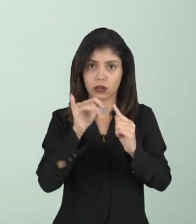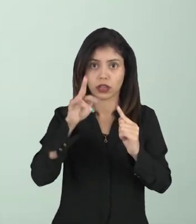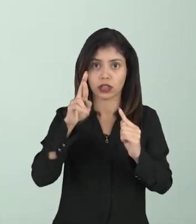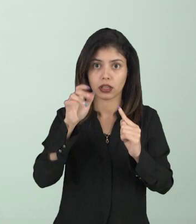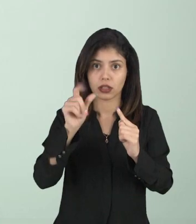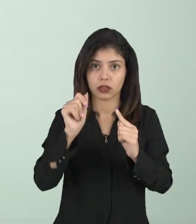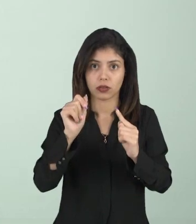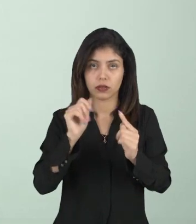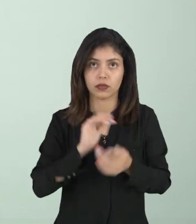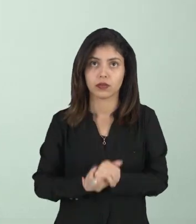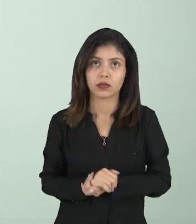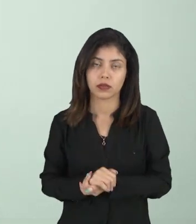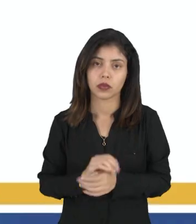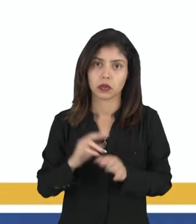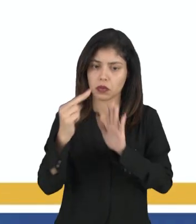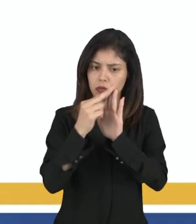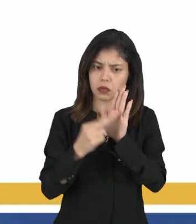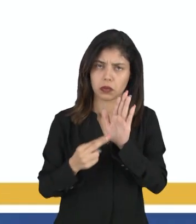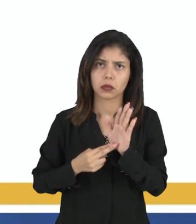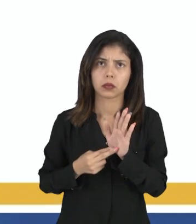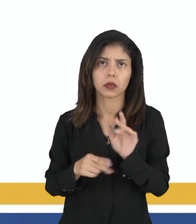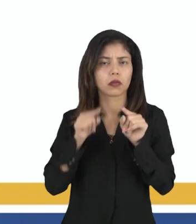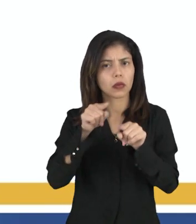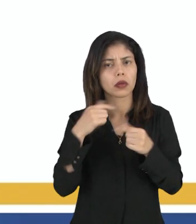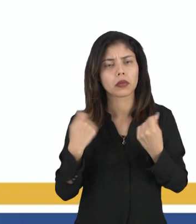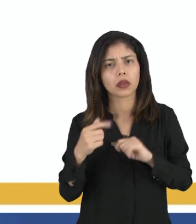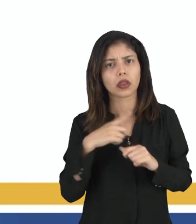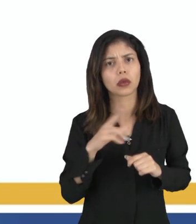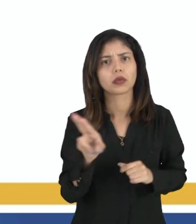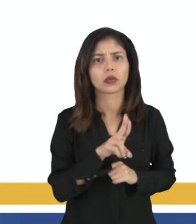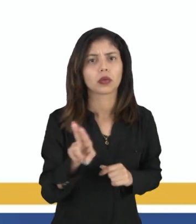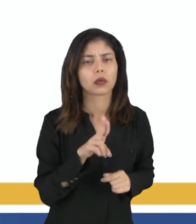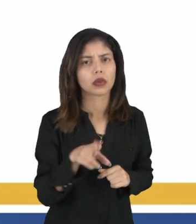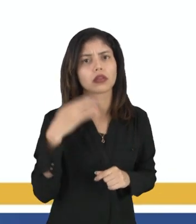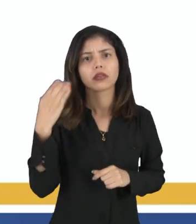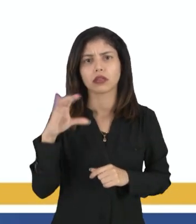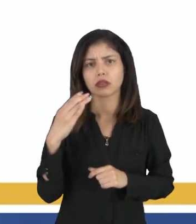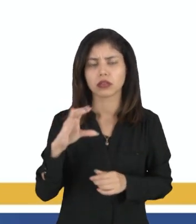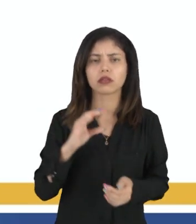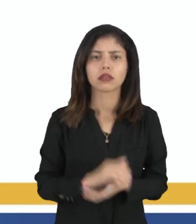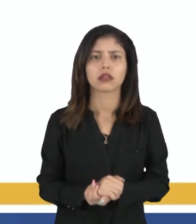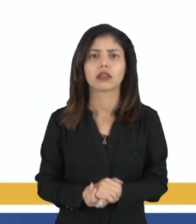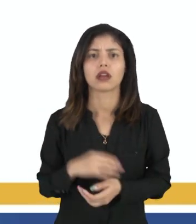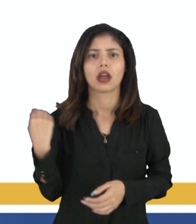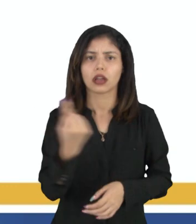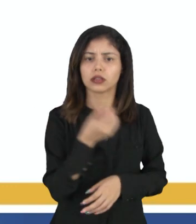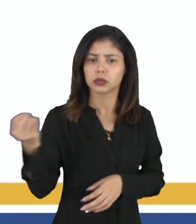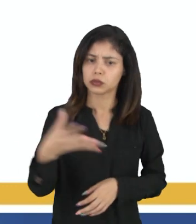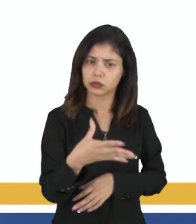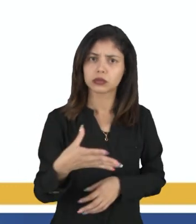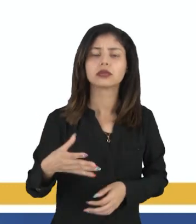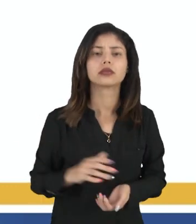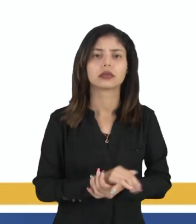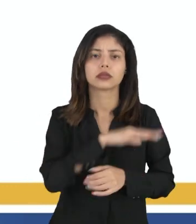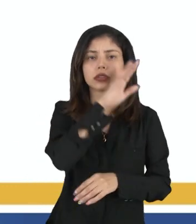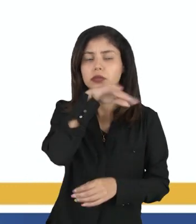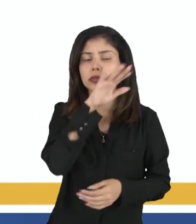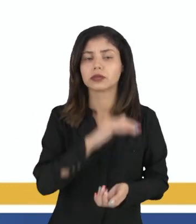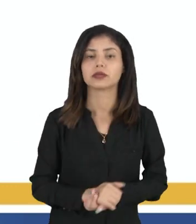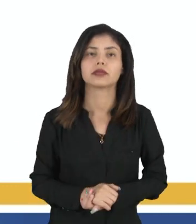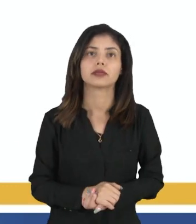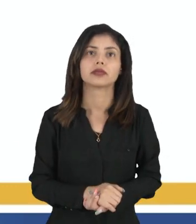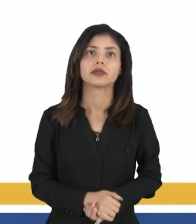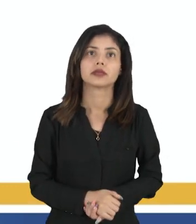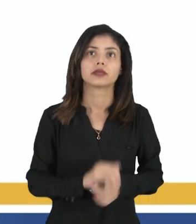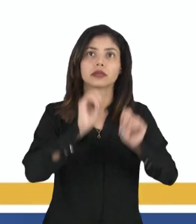itálico, tá? Então ele propôs uma série de regras para você dar nome, né, nome científico, a novas espécies de animais. Ali